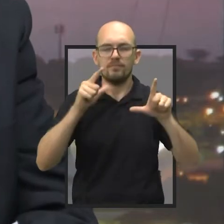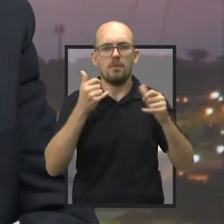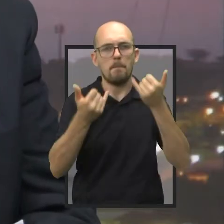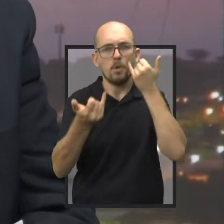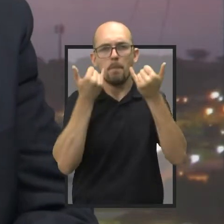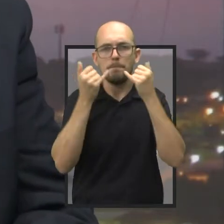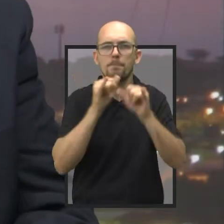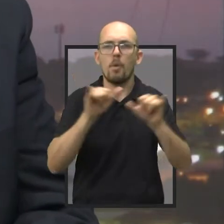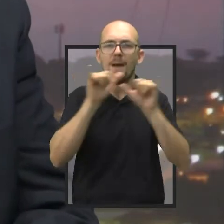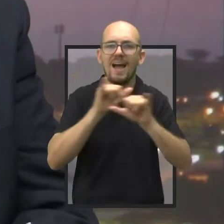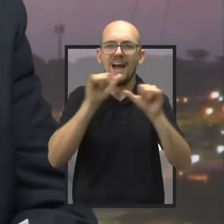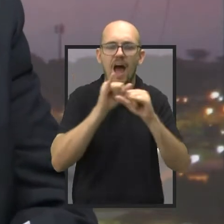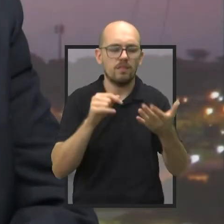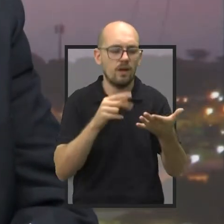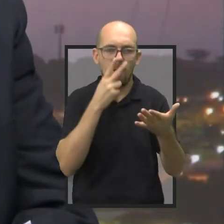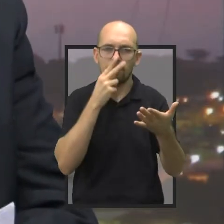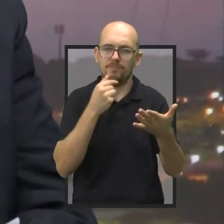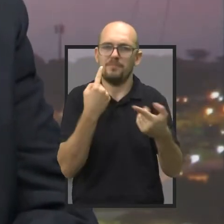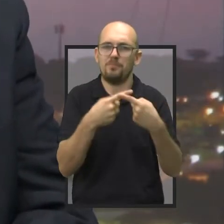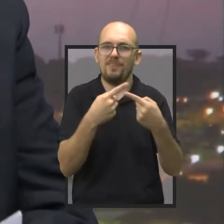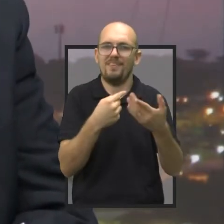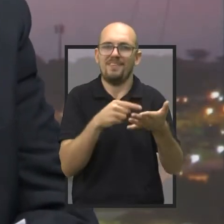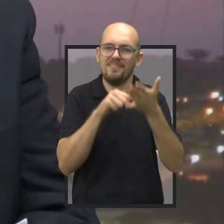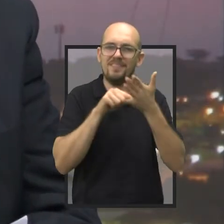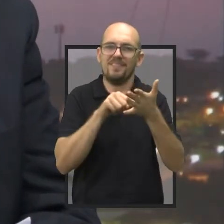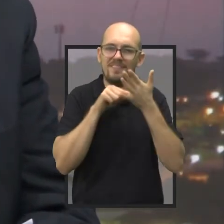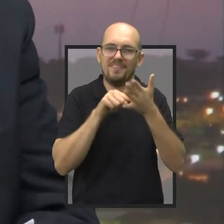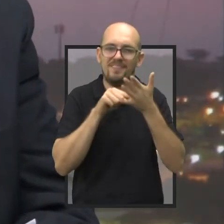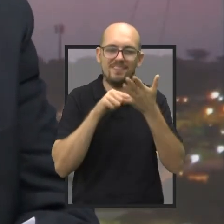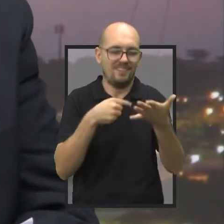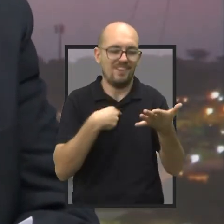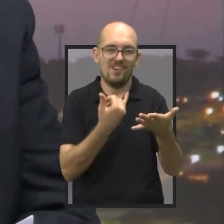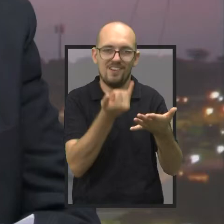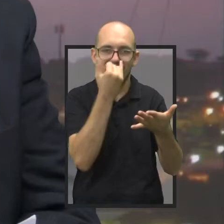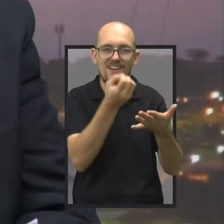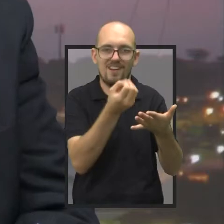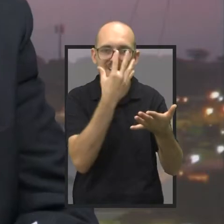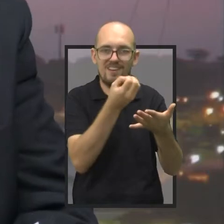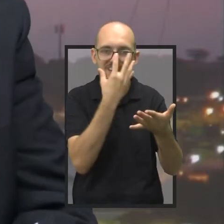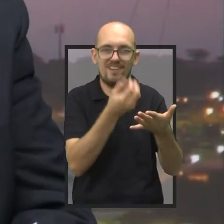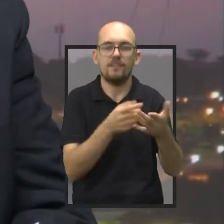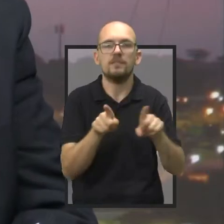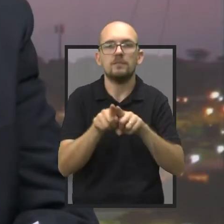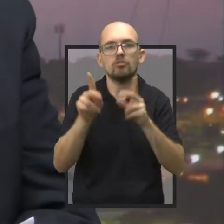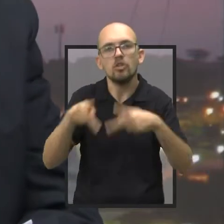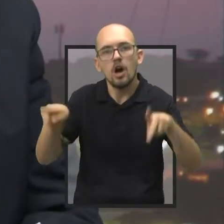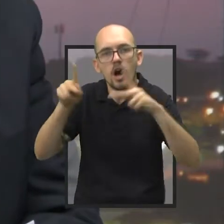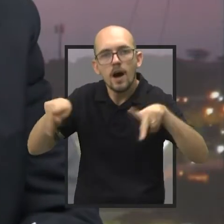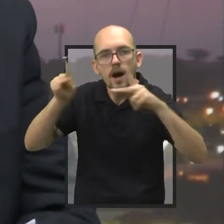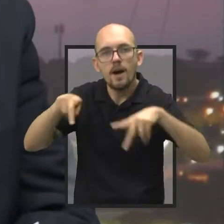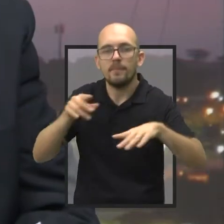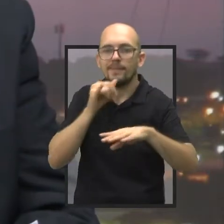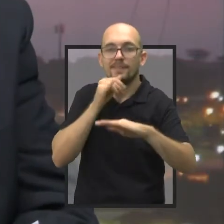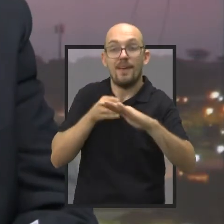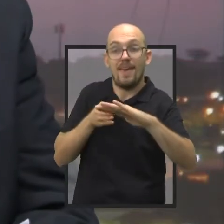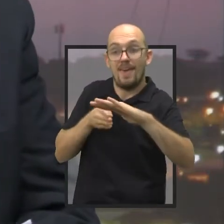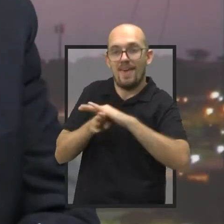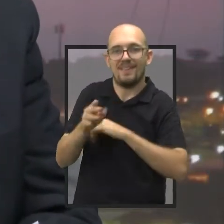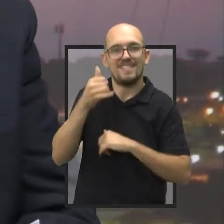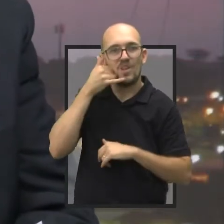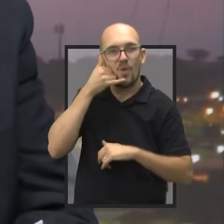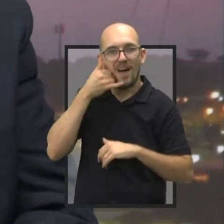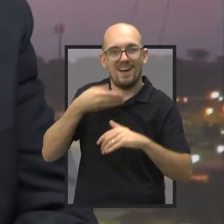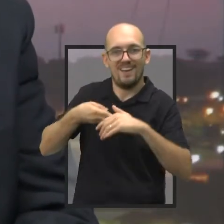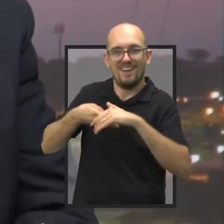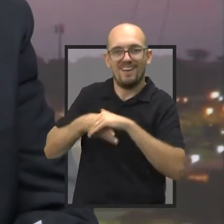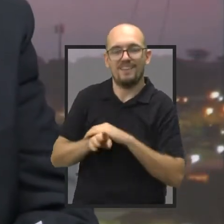ofertas e etc. Né? Nos grandes centros também, grandes lojas, shopping centers, você entra com o seu celular, já